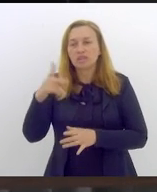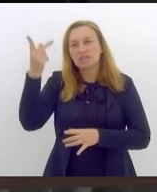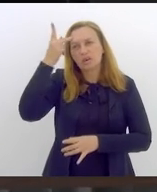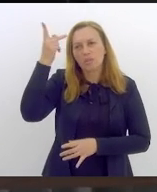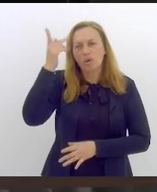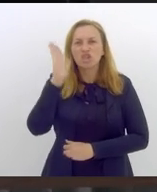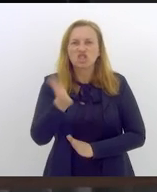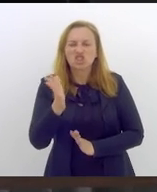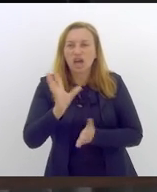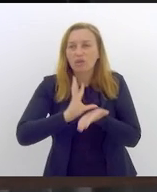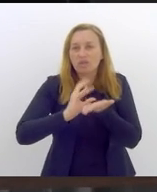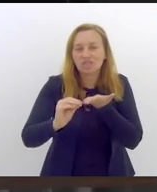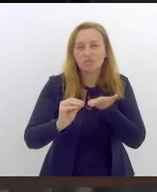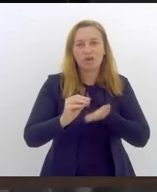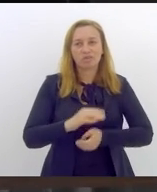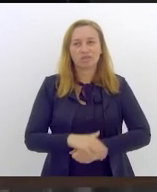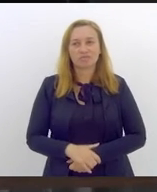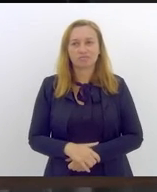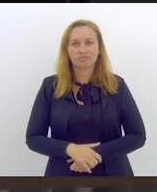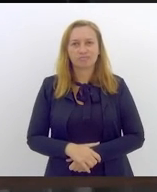com essas pautas